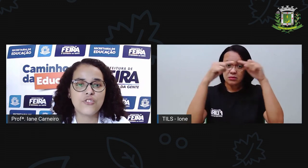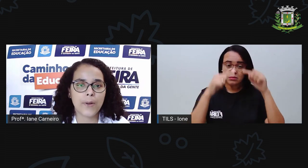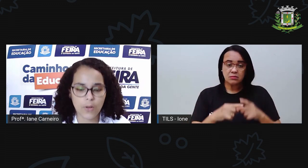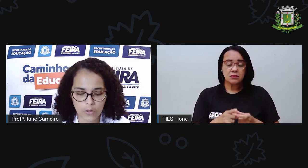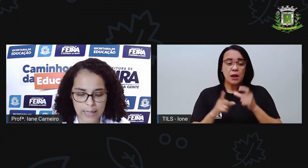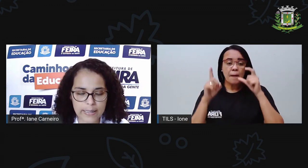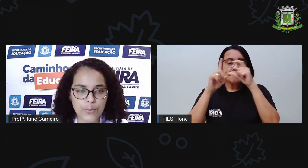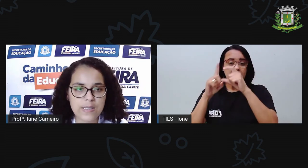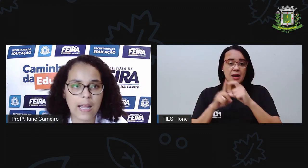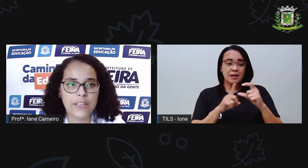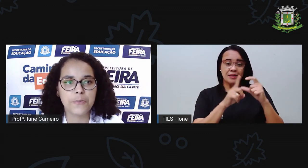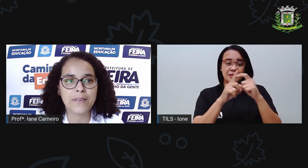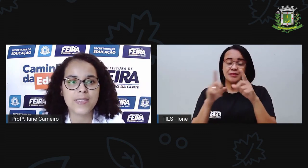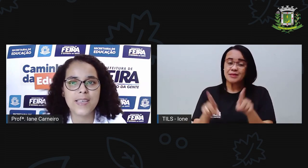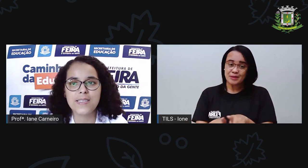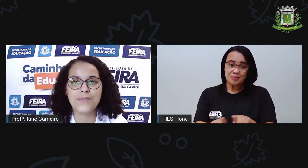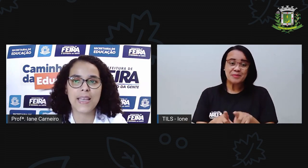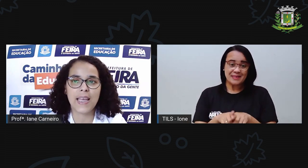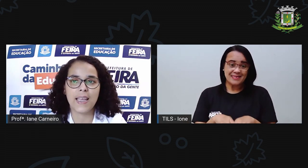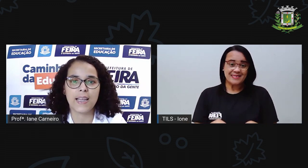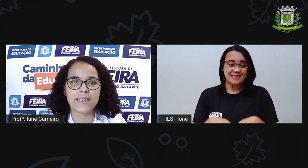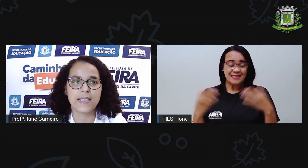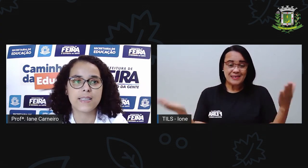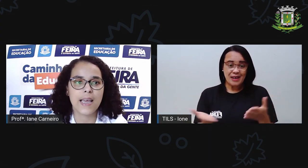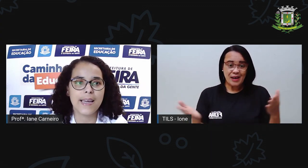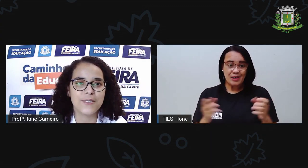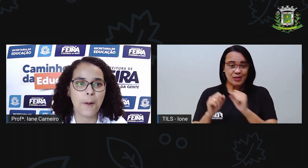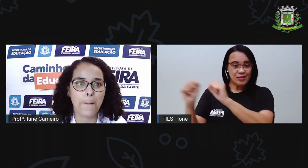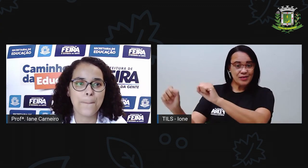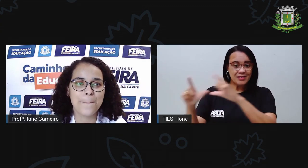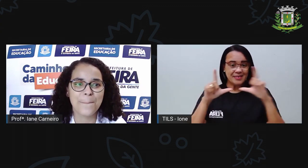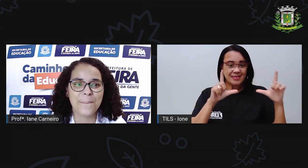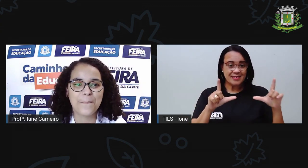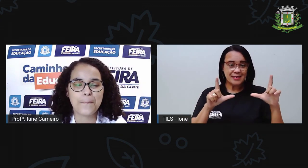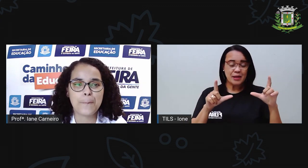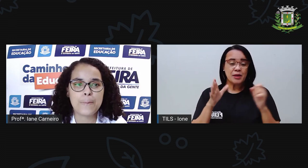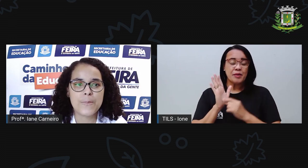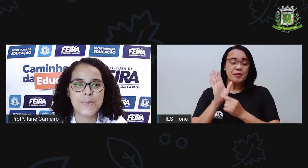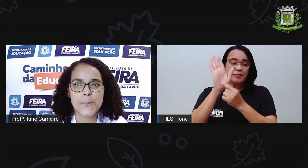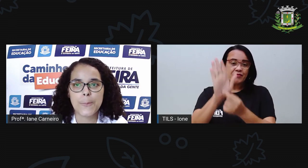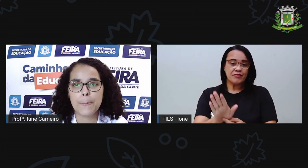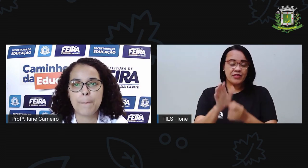Vou deixar para colocar aqui o slide para vocês verem, tá certo?